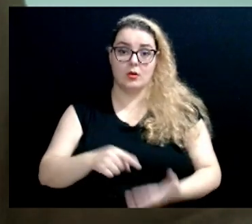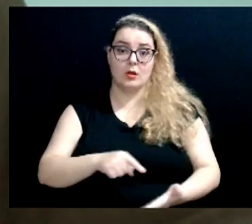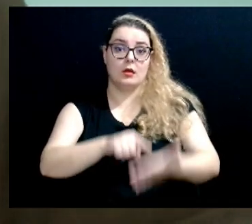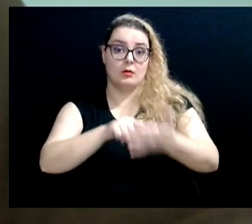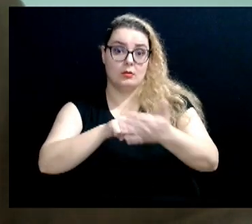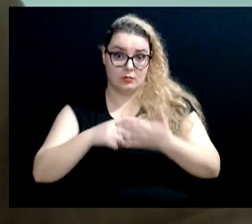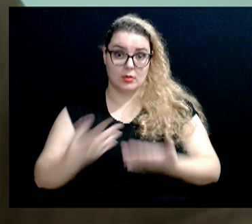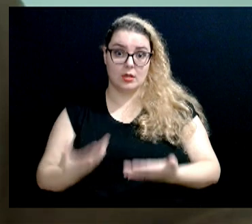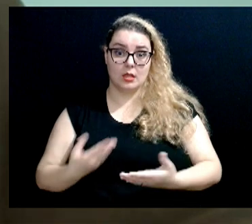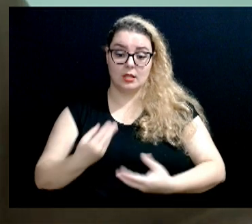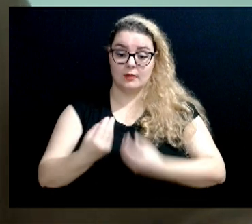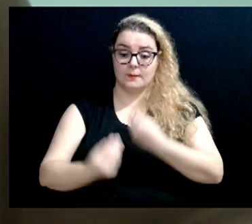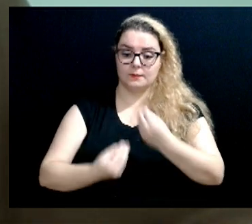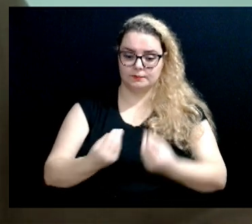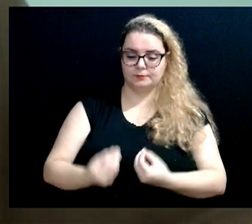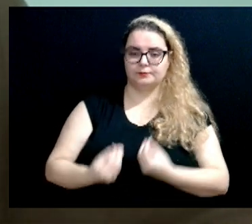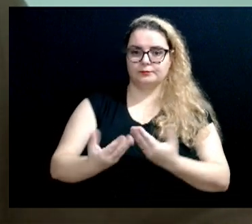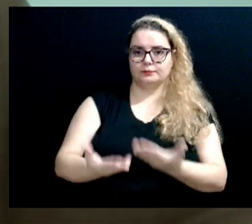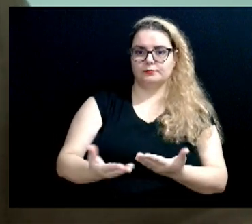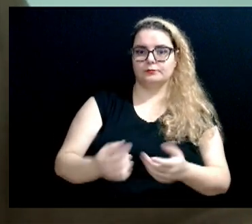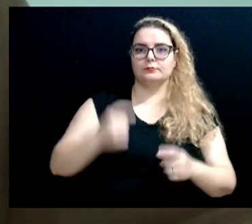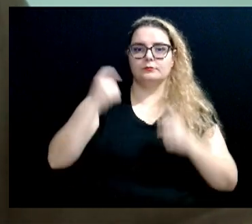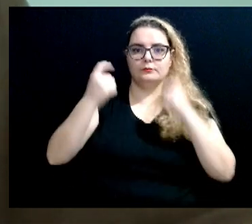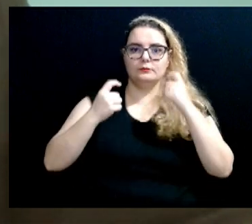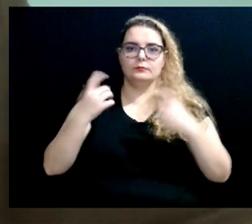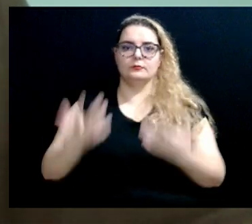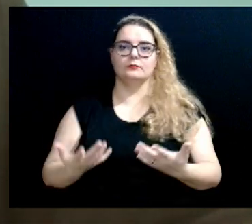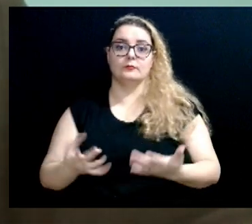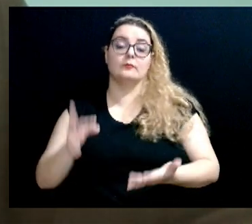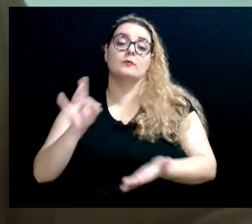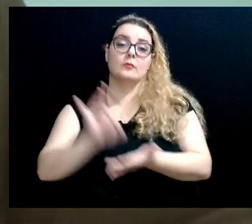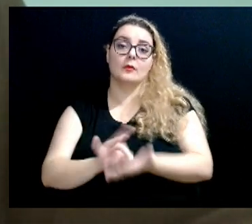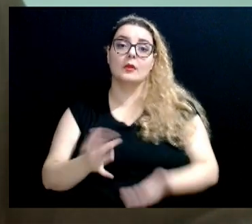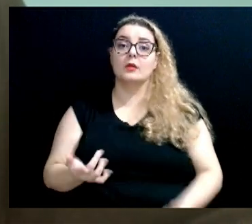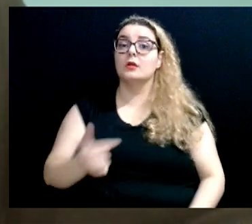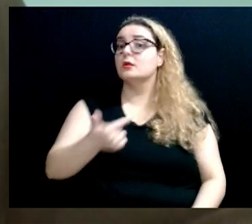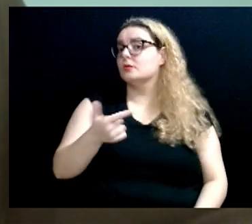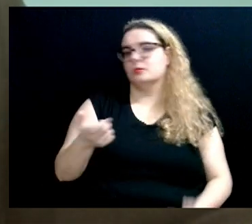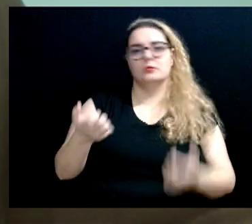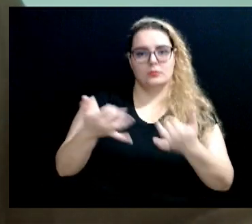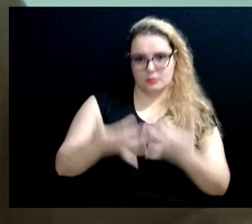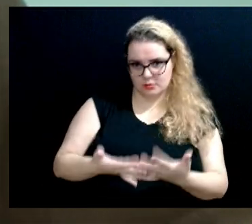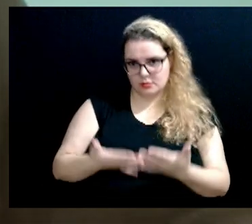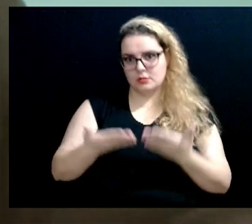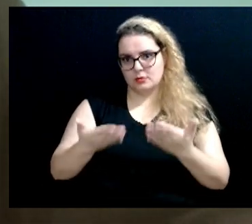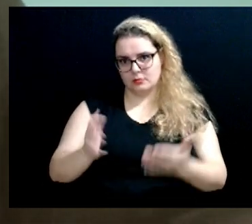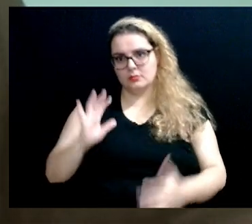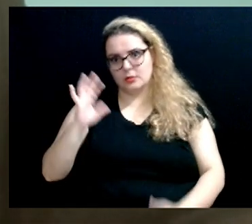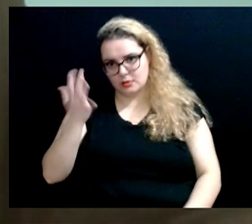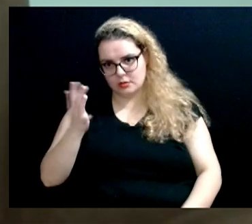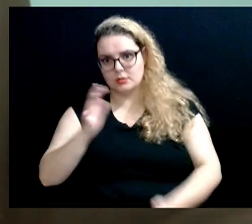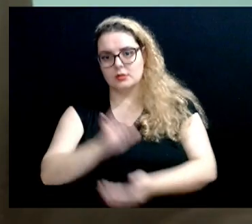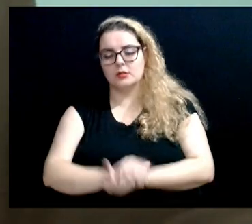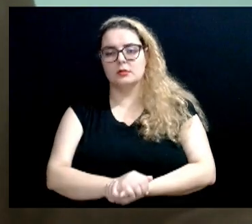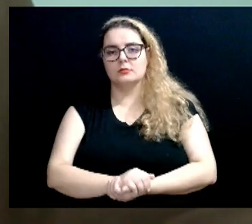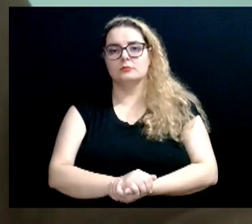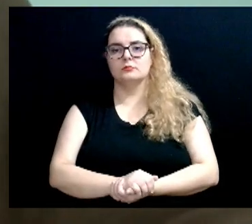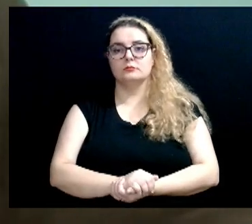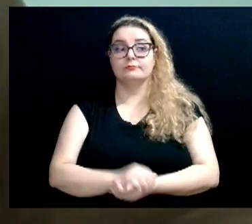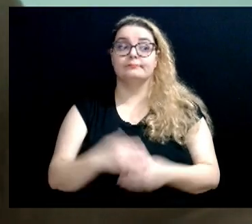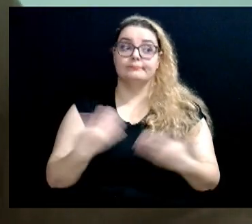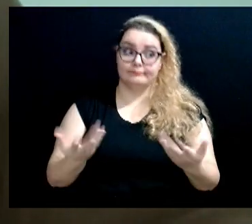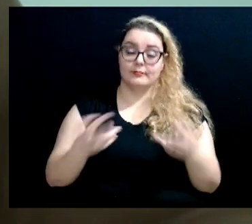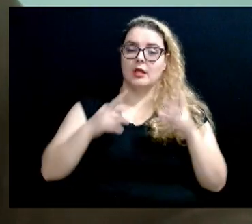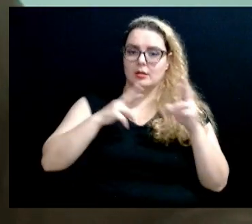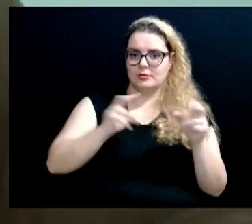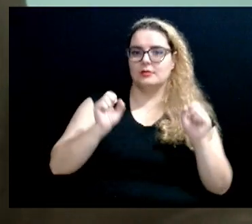como isso te traz uma preocupação que, na verdade, não tem uma justificativa para daí acontecer, né? E o sono, aí sim, a